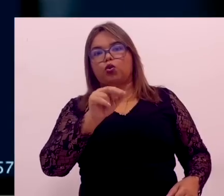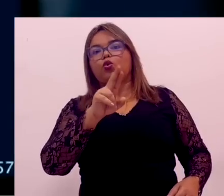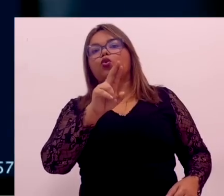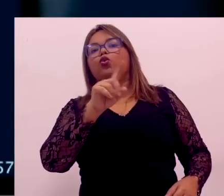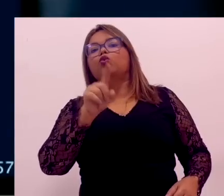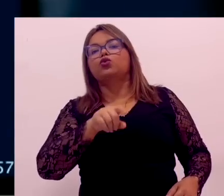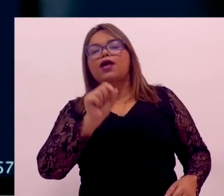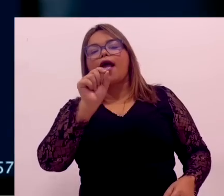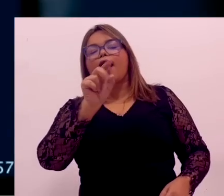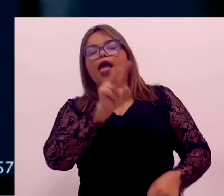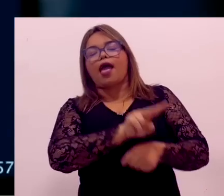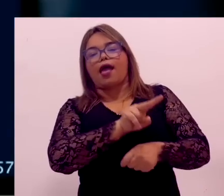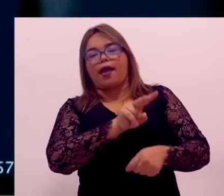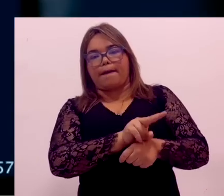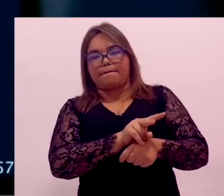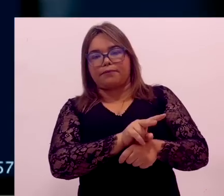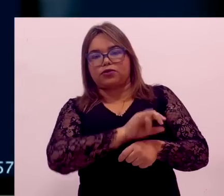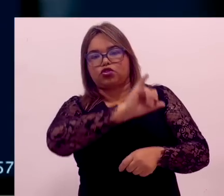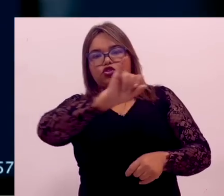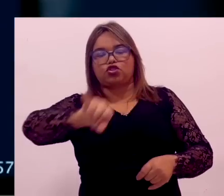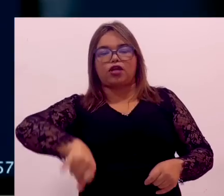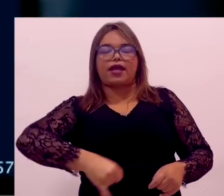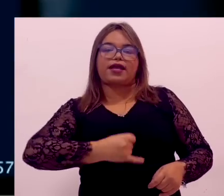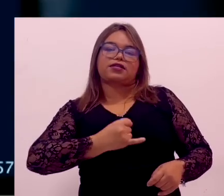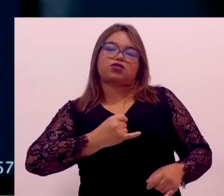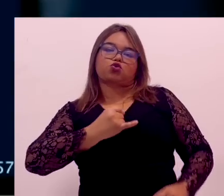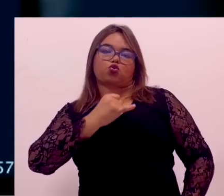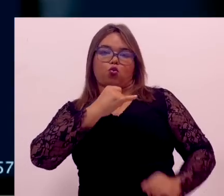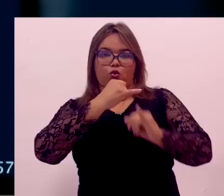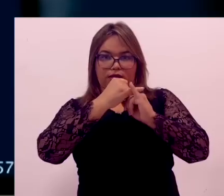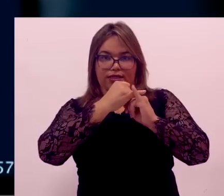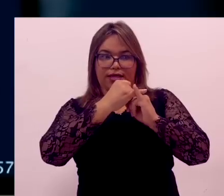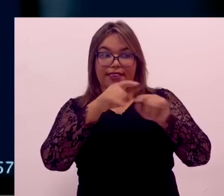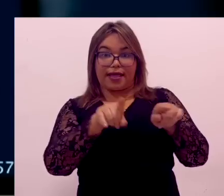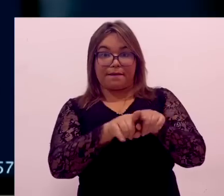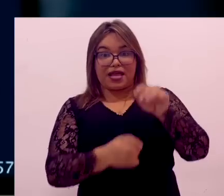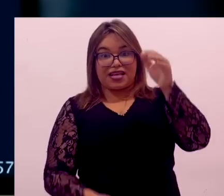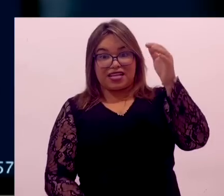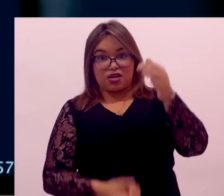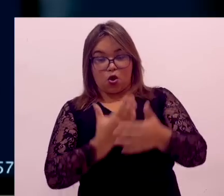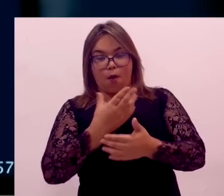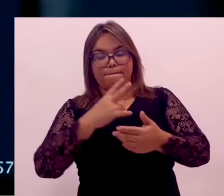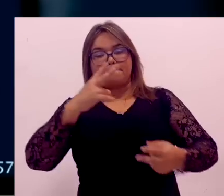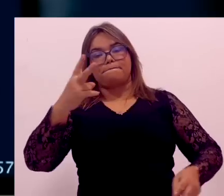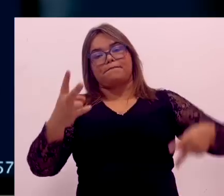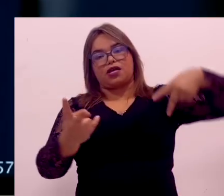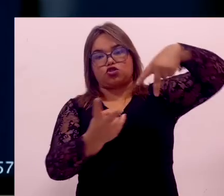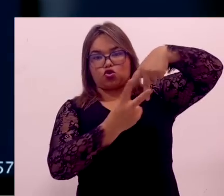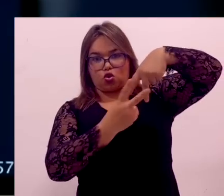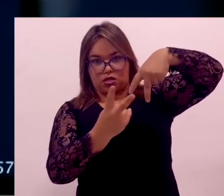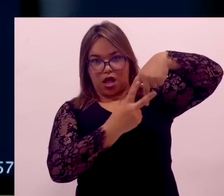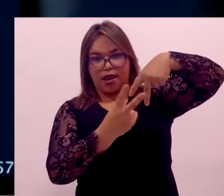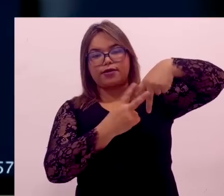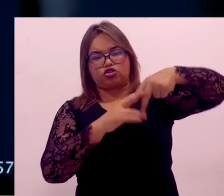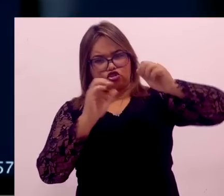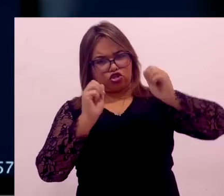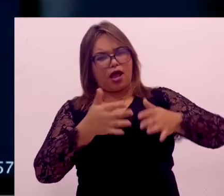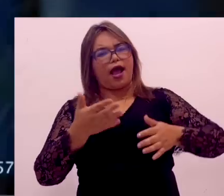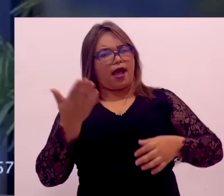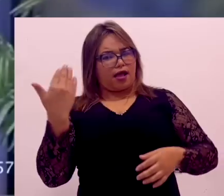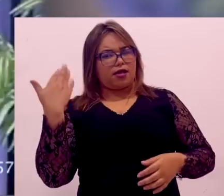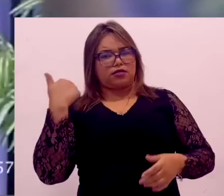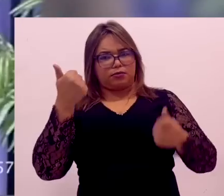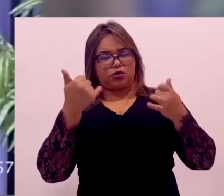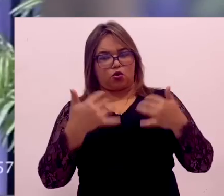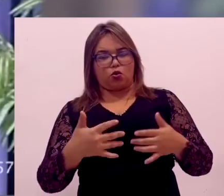supervisionado pela ordem jesuíta. A ordem jesuíta, então, criou a maçonaria, como nós vimos em uma